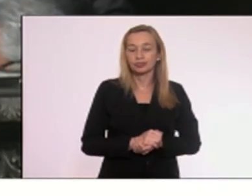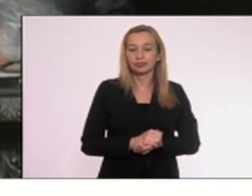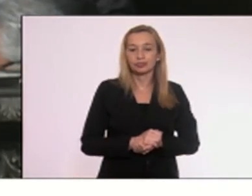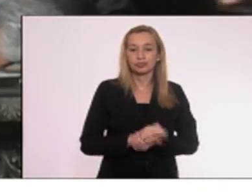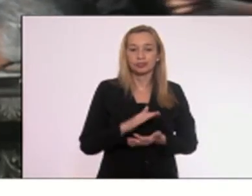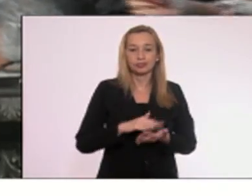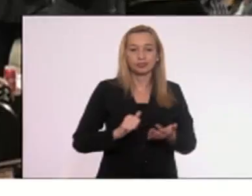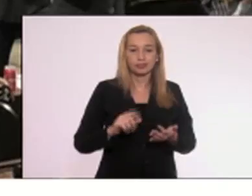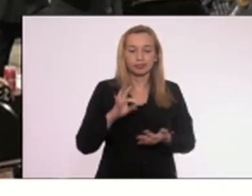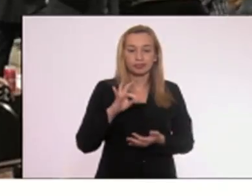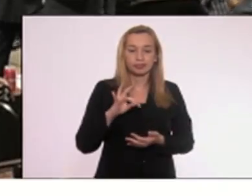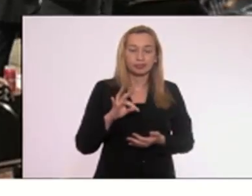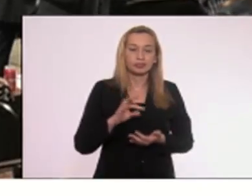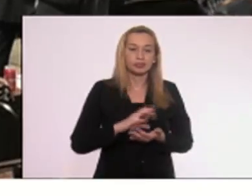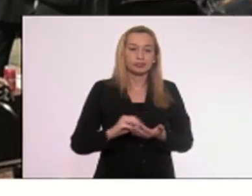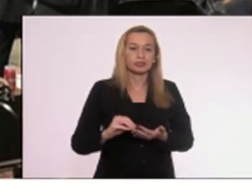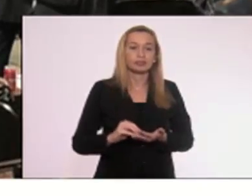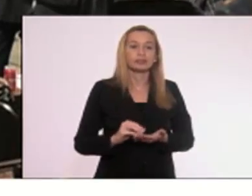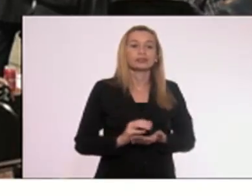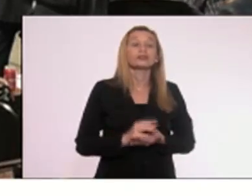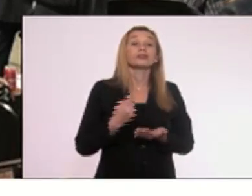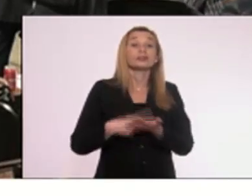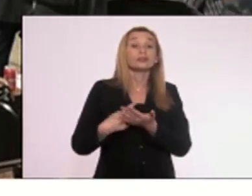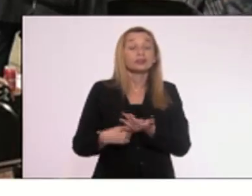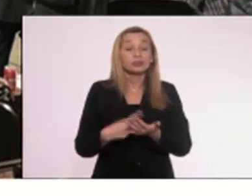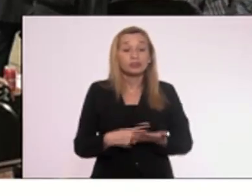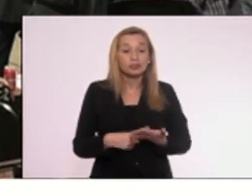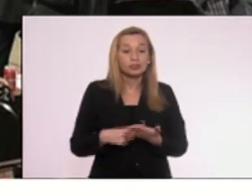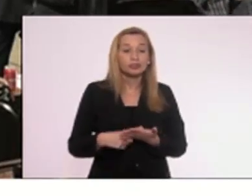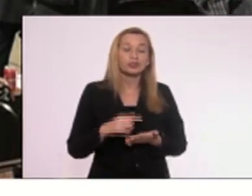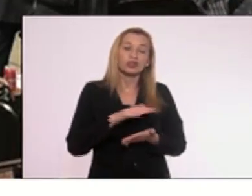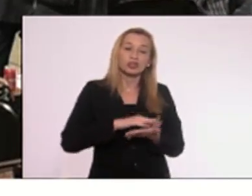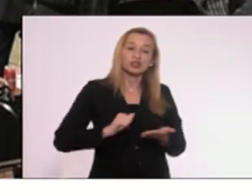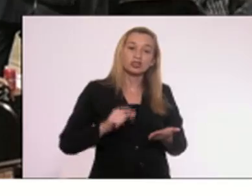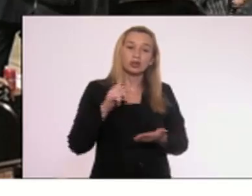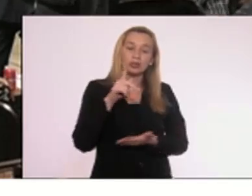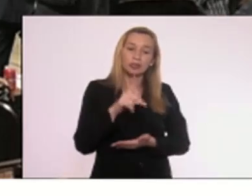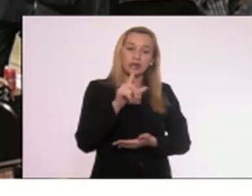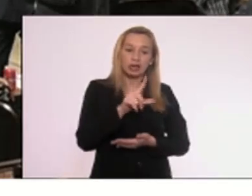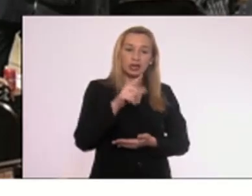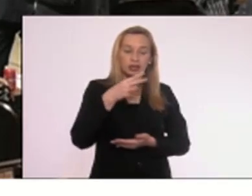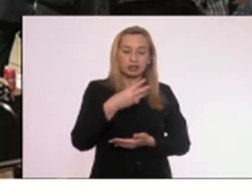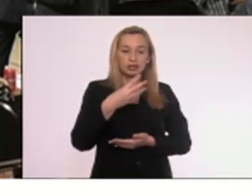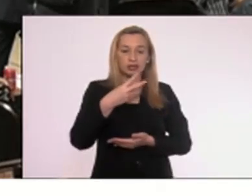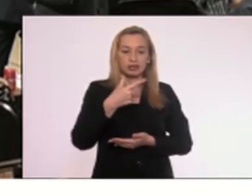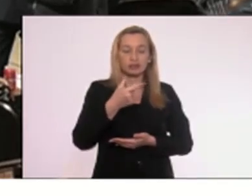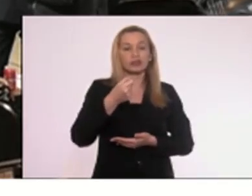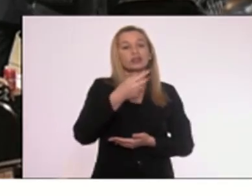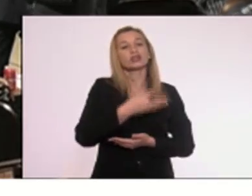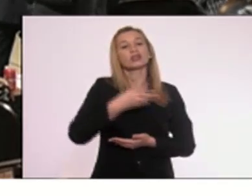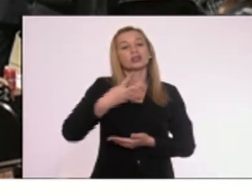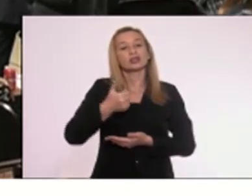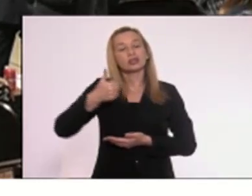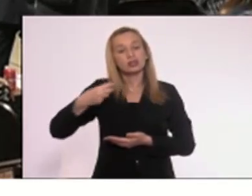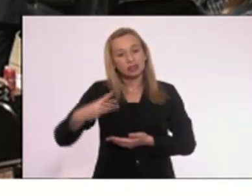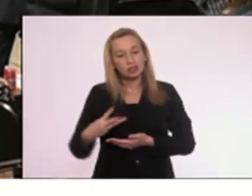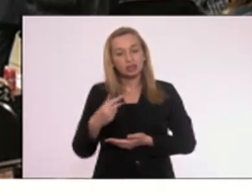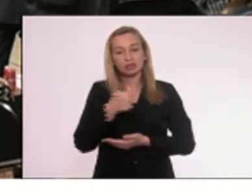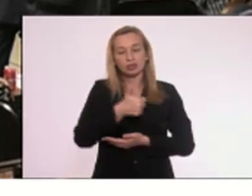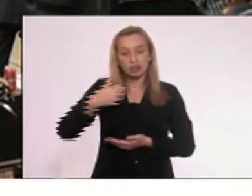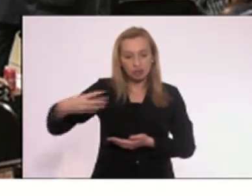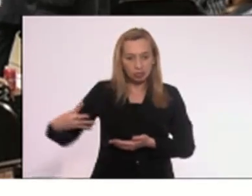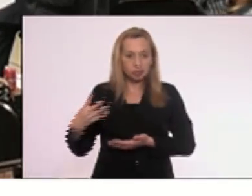pauta. O acordo era tirar o PL 2053 de 16, 3003 de